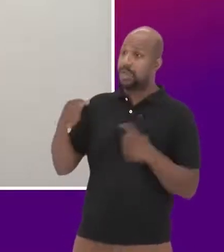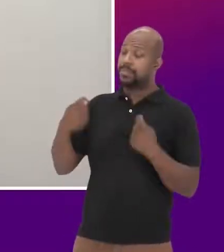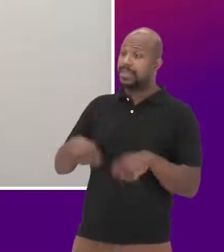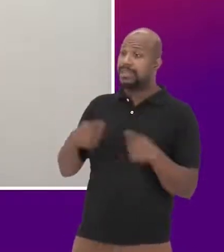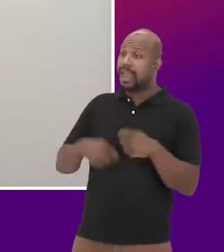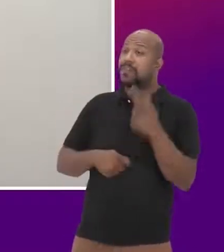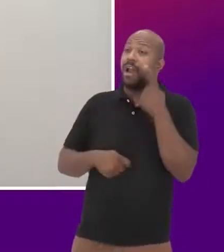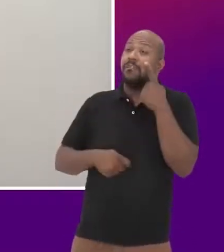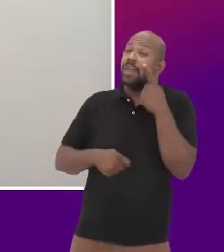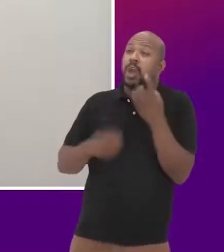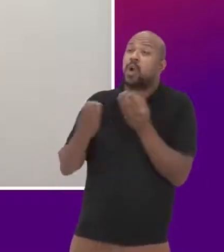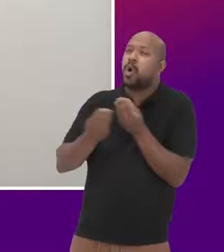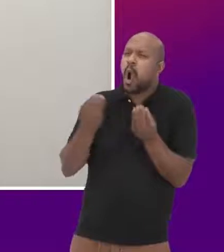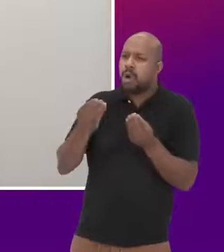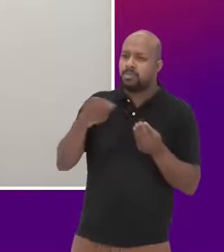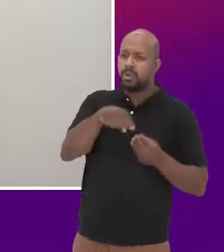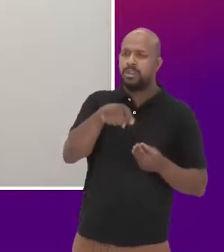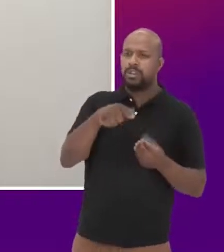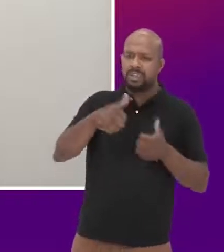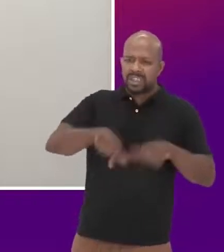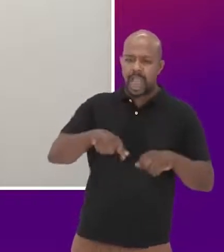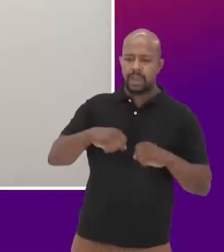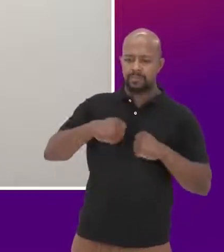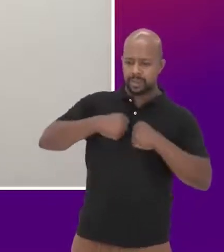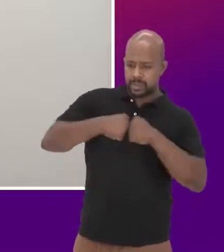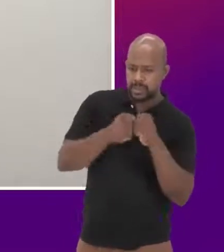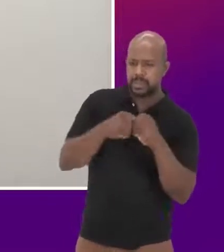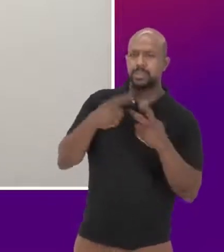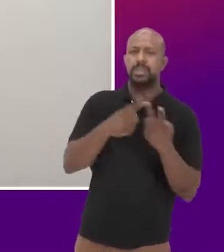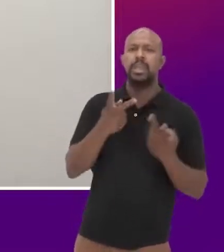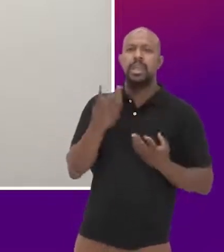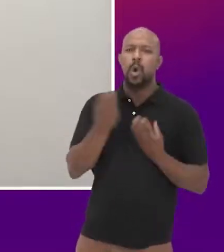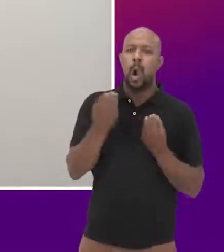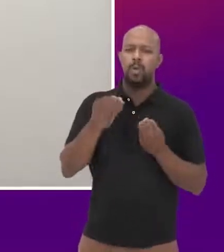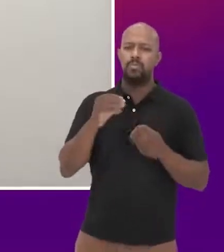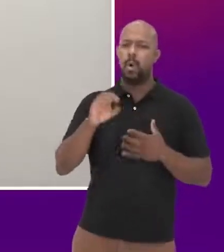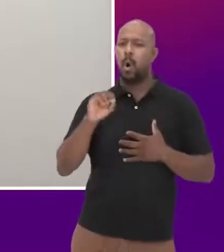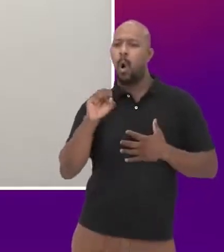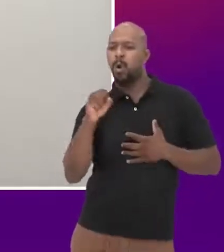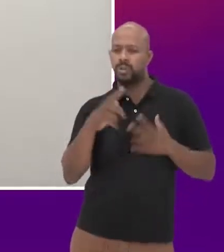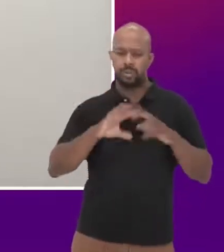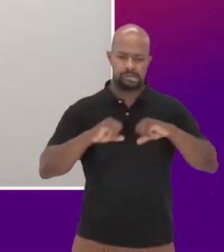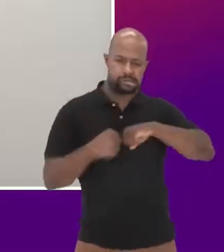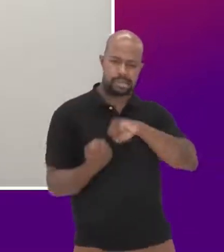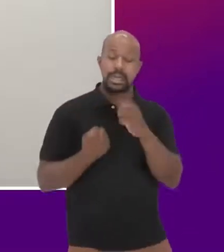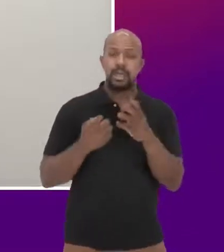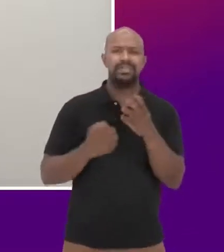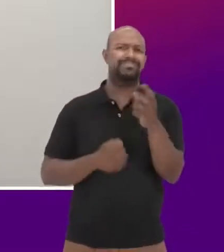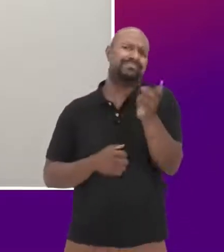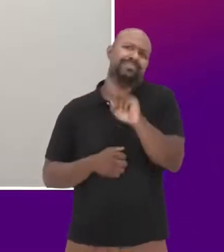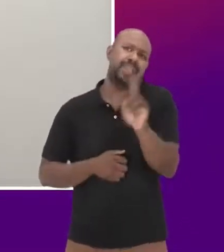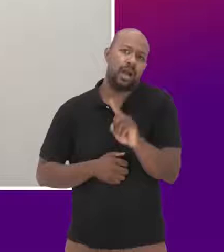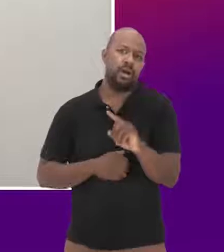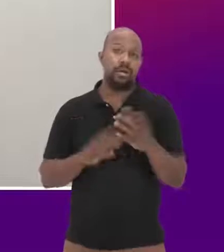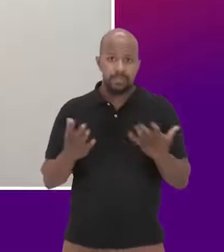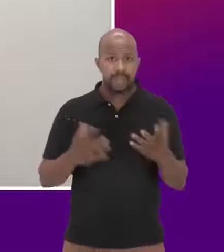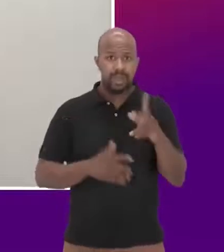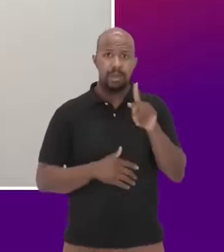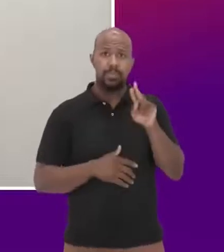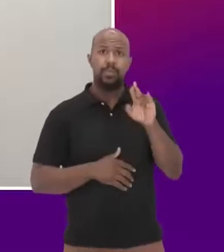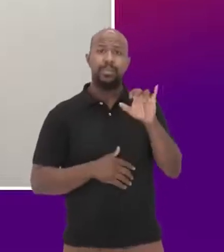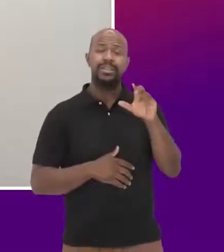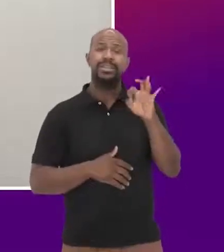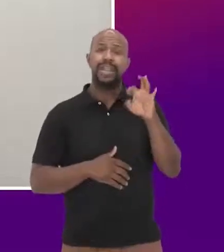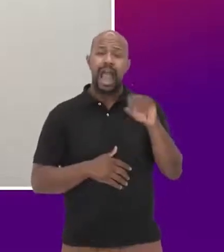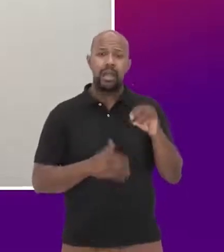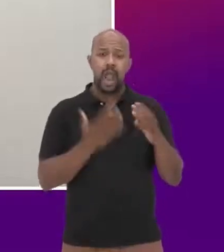precisava ver que tíbia, que perônio? Claro que não. E, no entanto, publicitários jantam